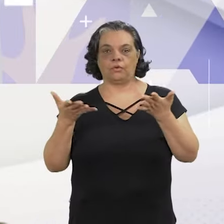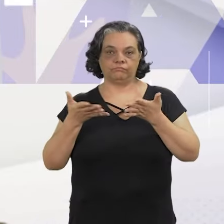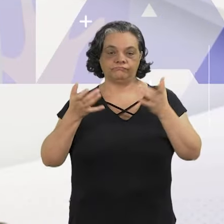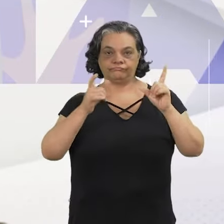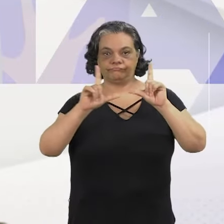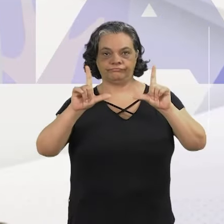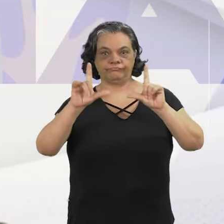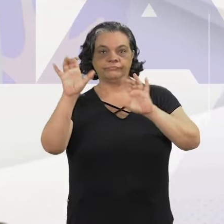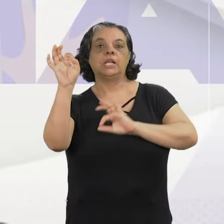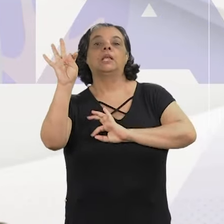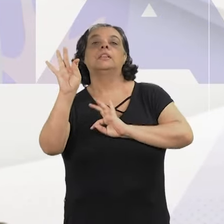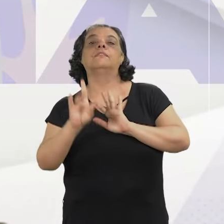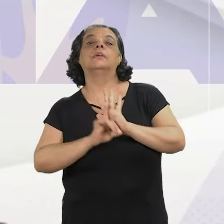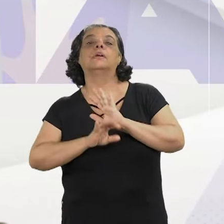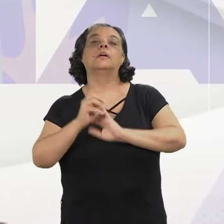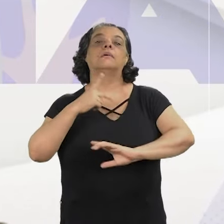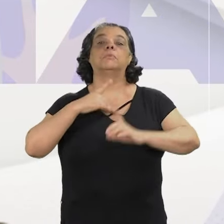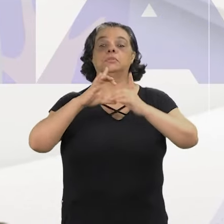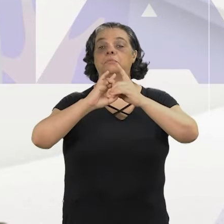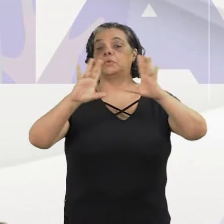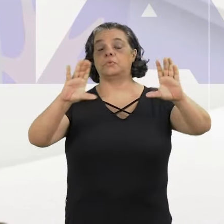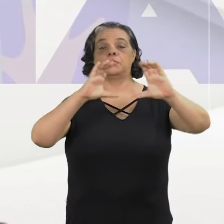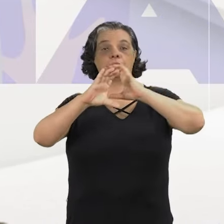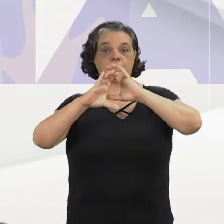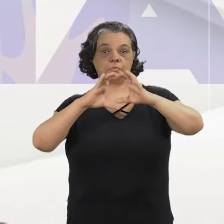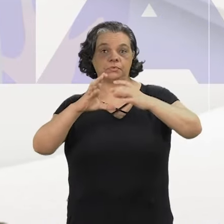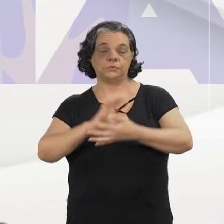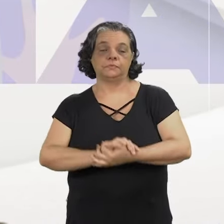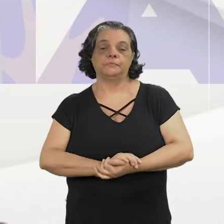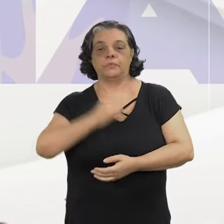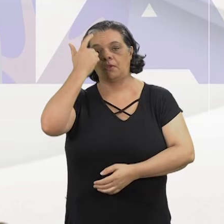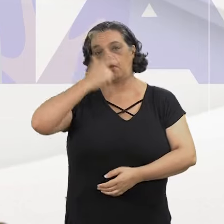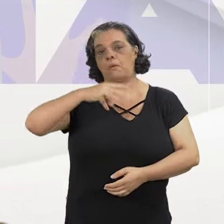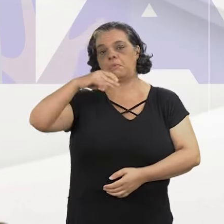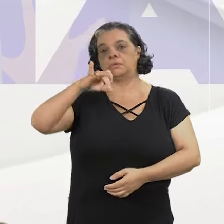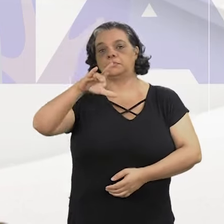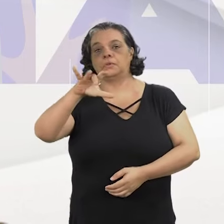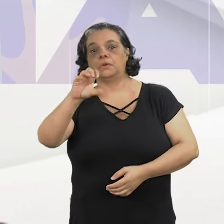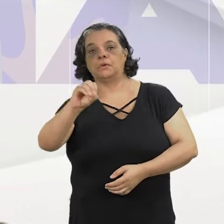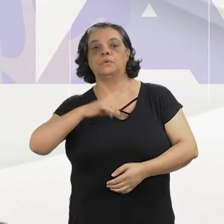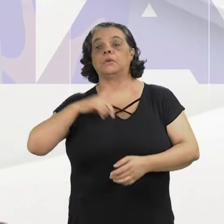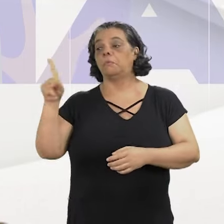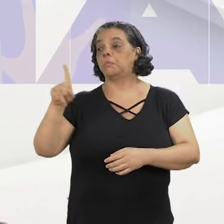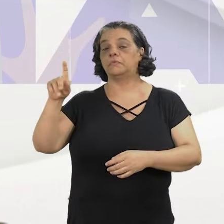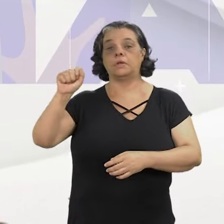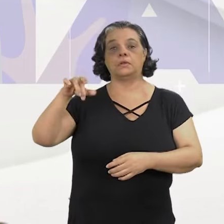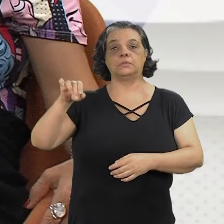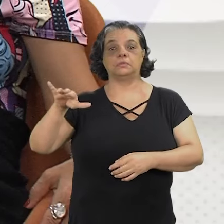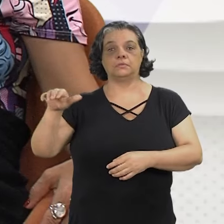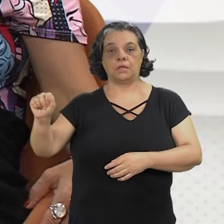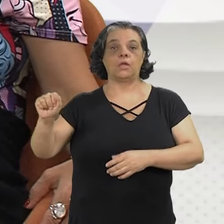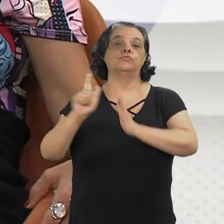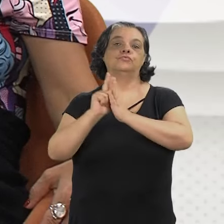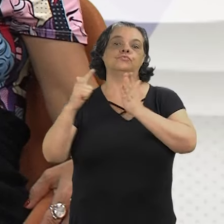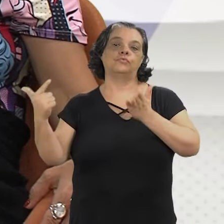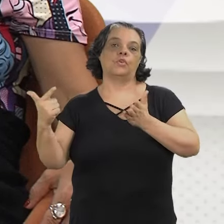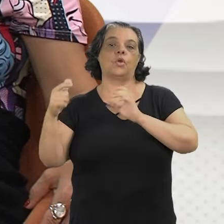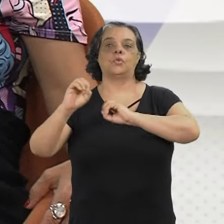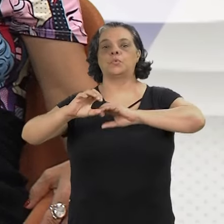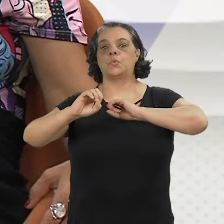nesta edição o programa TV dhh fala sobre democratização da comunicação eu Marcelo Dantas e a professora Andréa